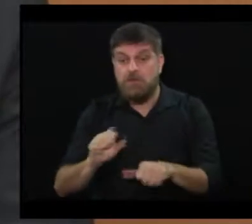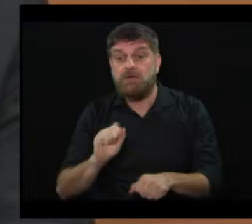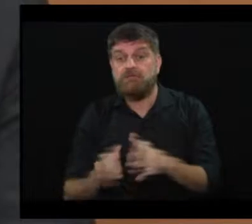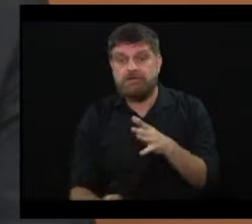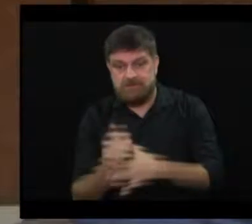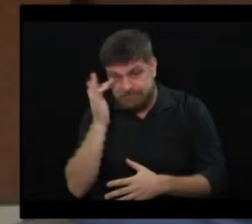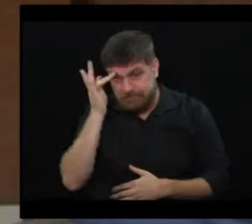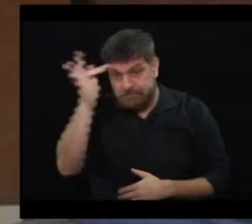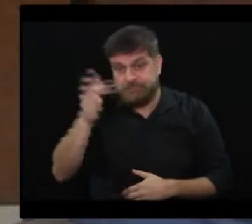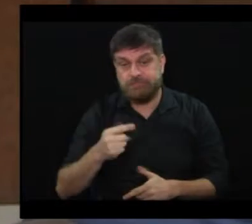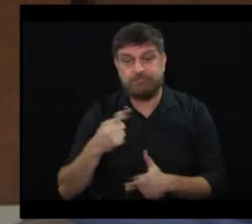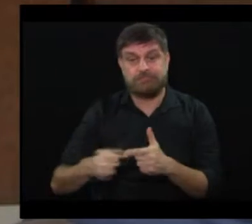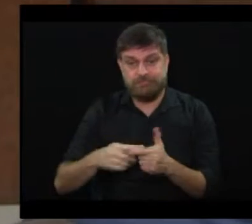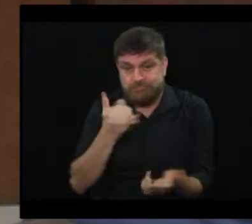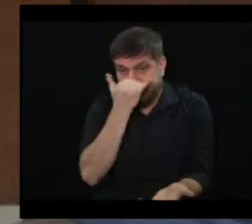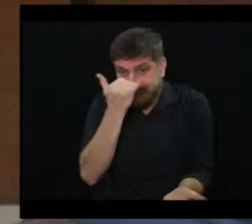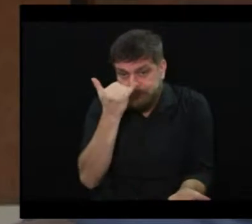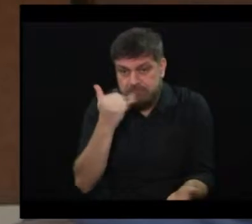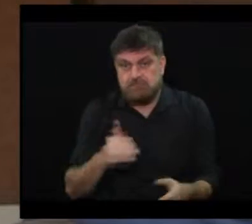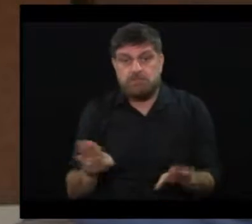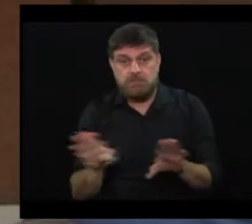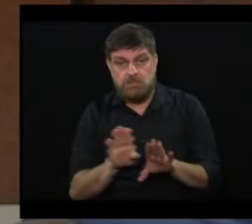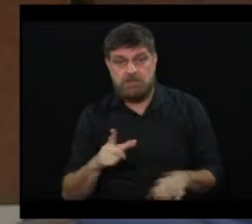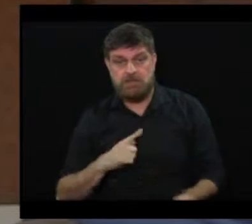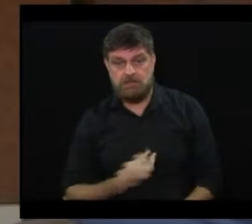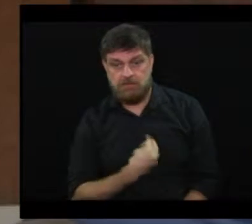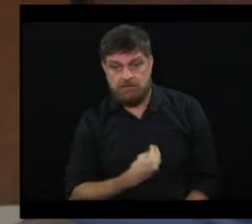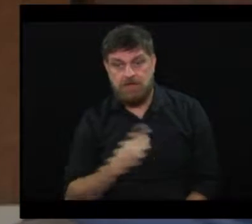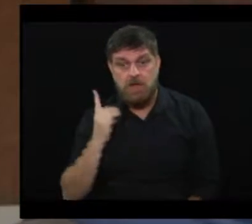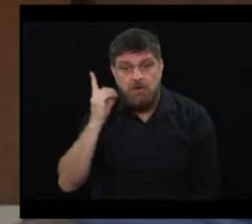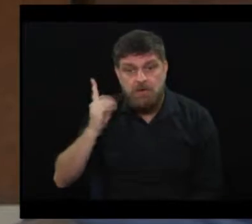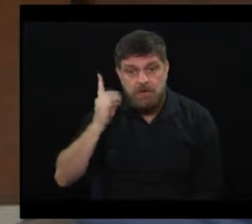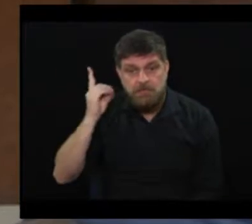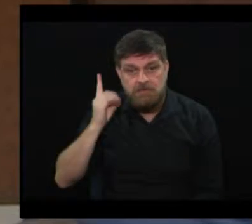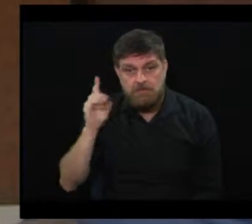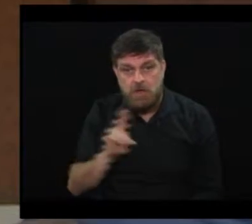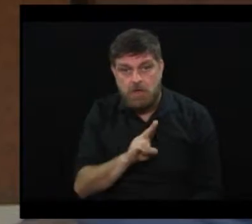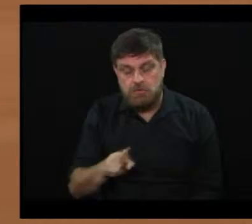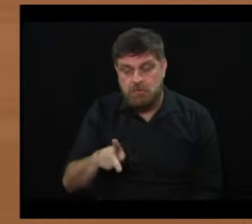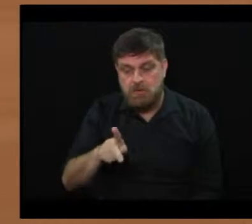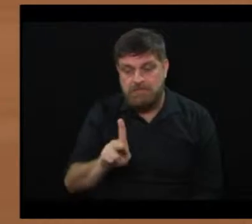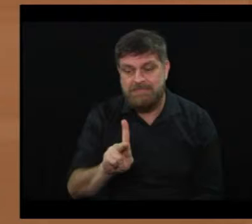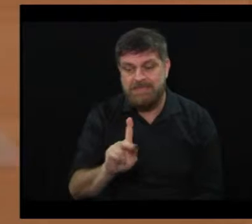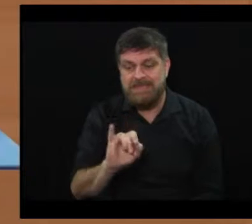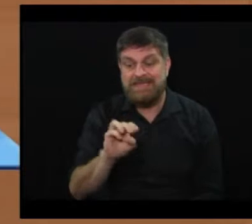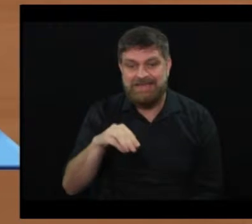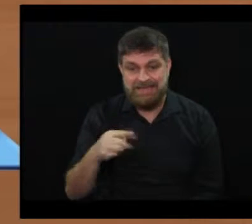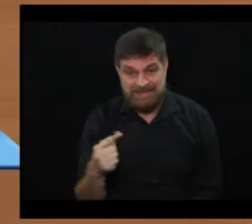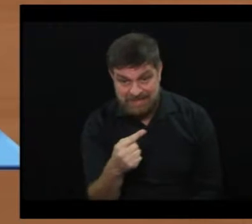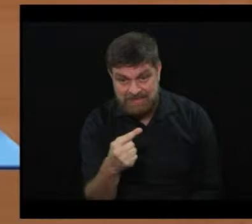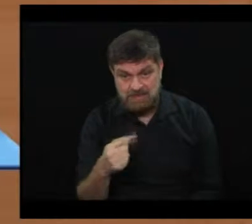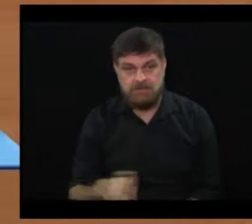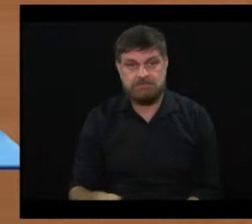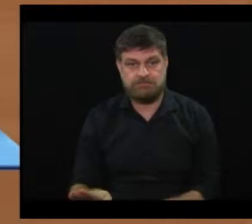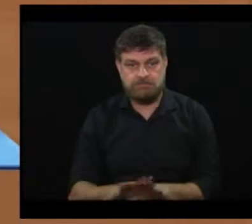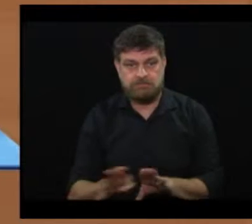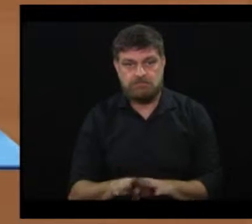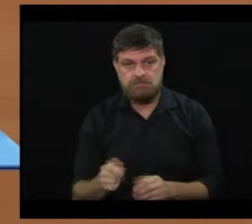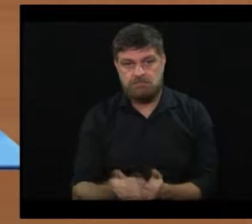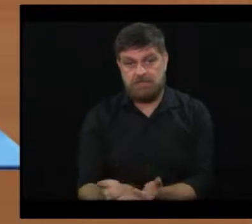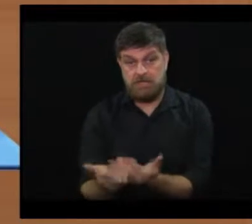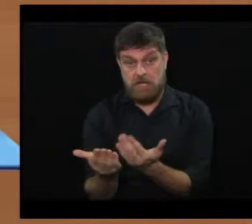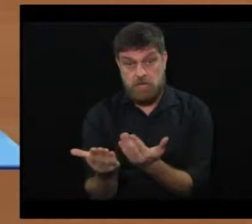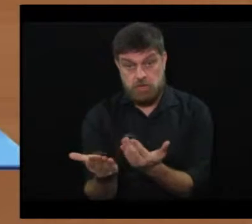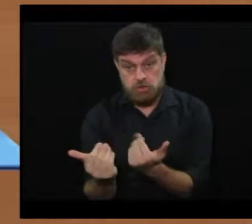vai ser maior. Também marcou presença na audiência o deputado federal Kim Kataguiri. Quanto mais novo você é, mais na base você